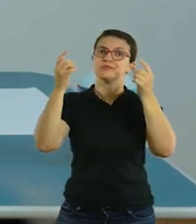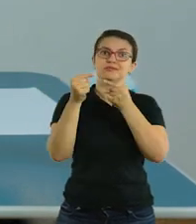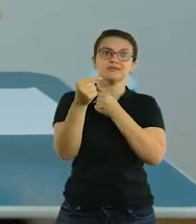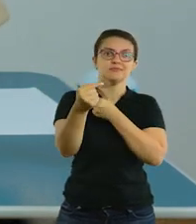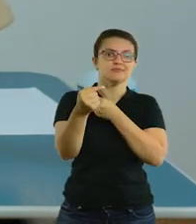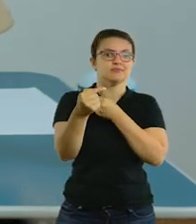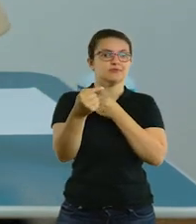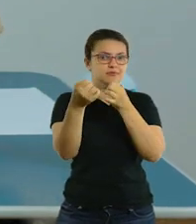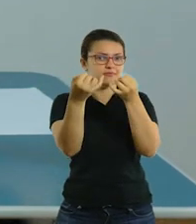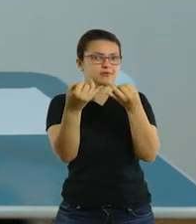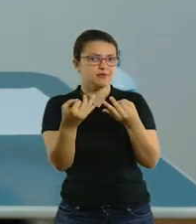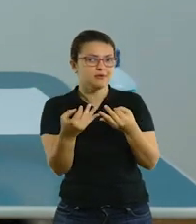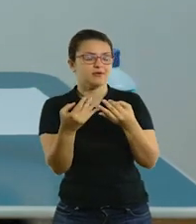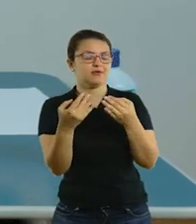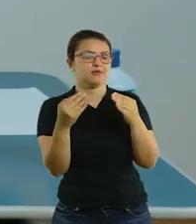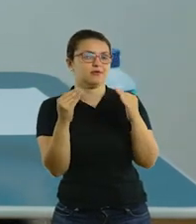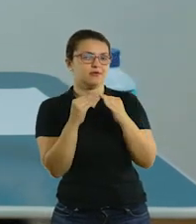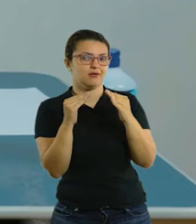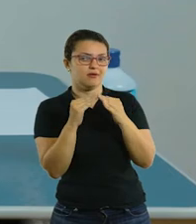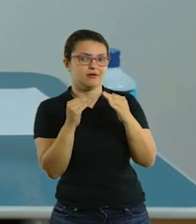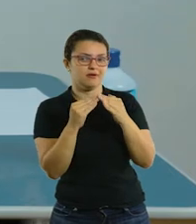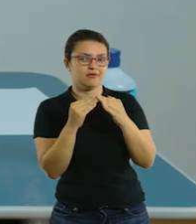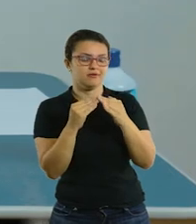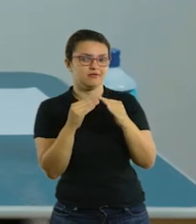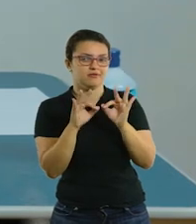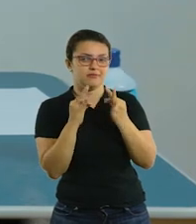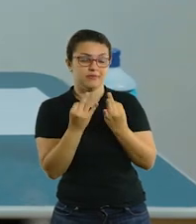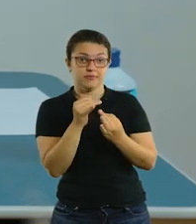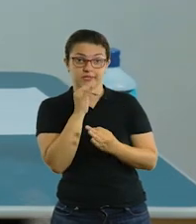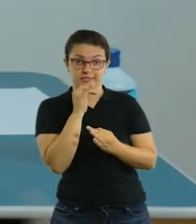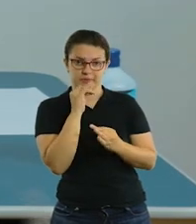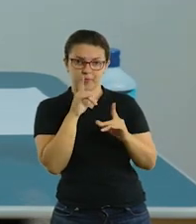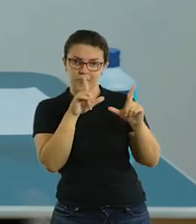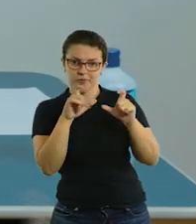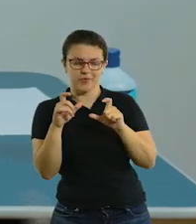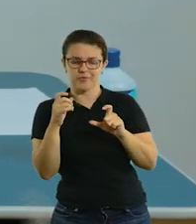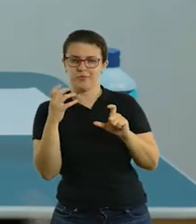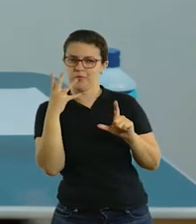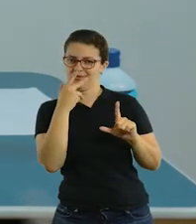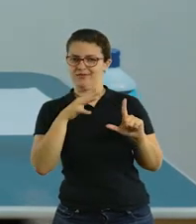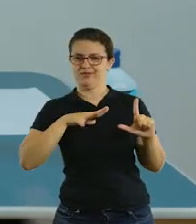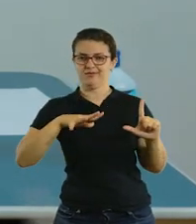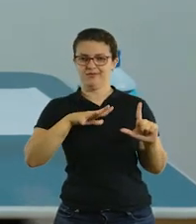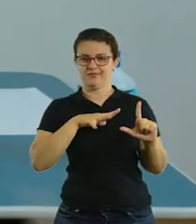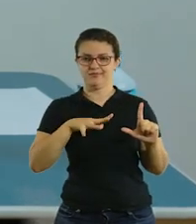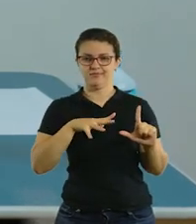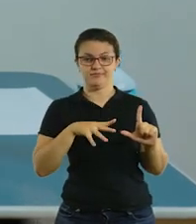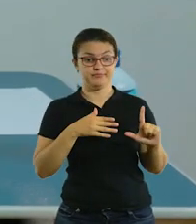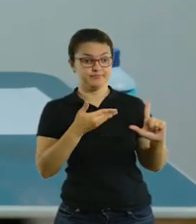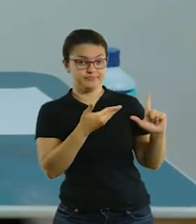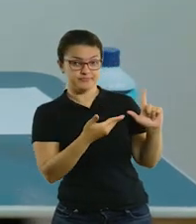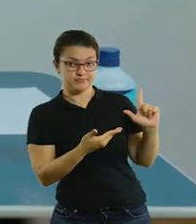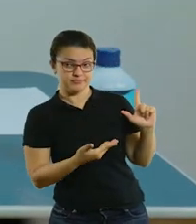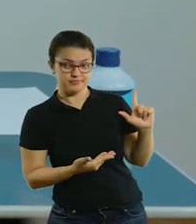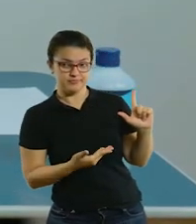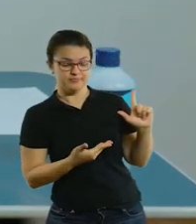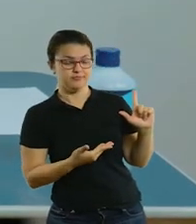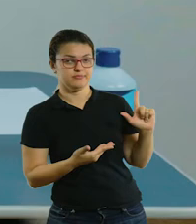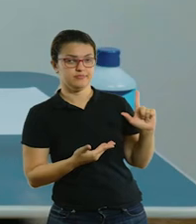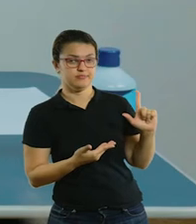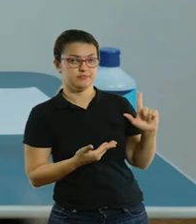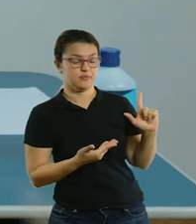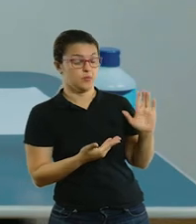para alguém da sua casa. Então, como vocês deverão fazer? Ó, peguei uma foto bem linda aqui da nossa cidade, né? E tem um personagem da Turma da Mônica apresentando a previsão do